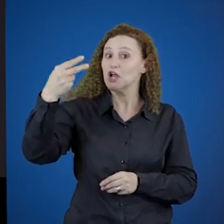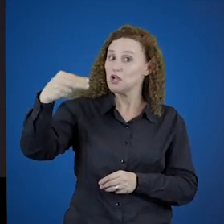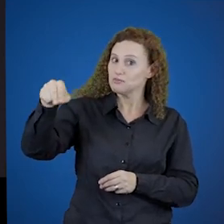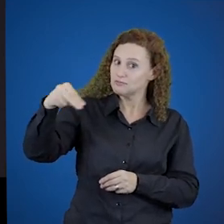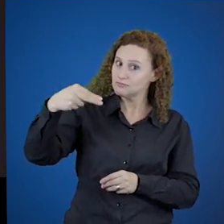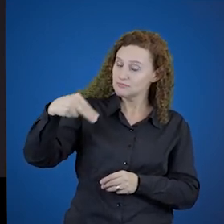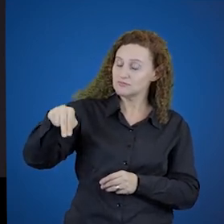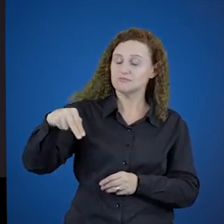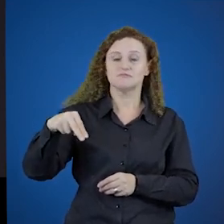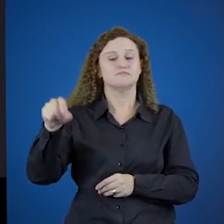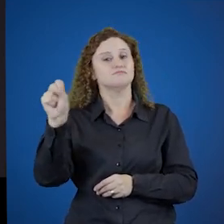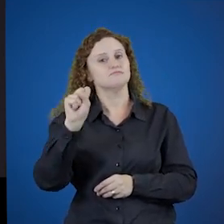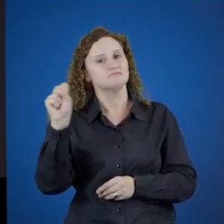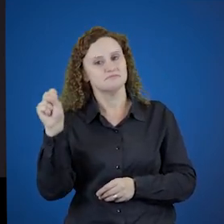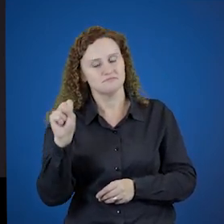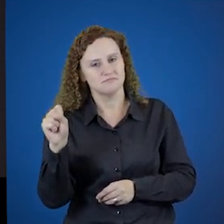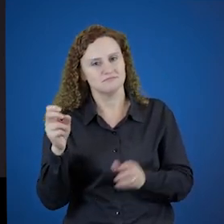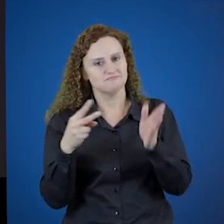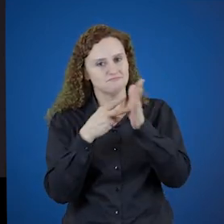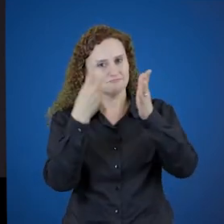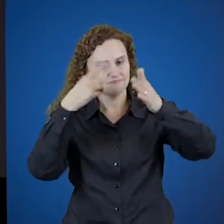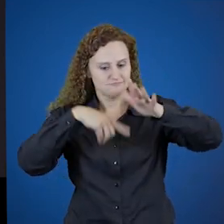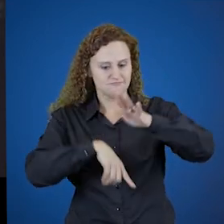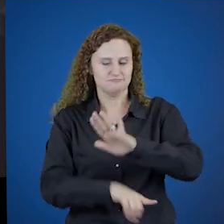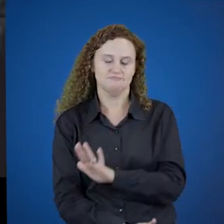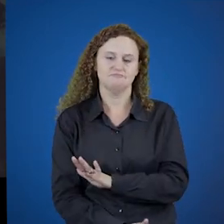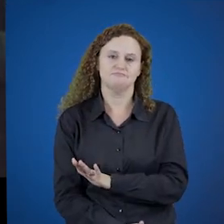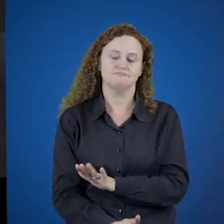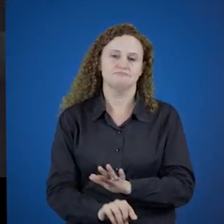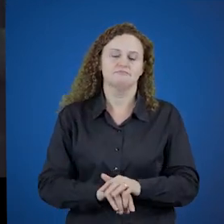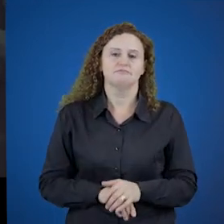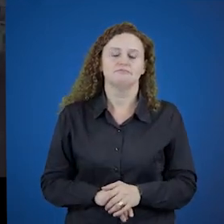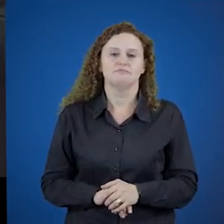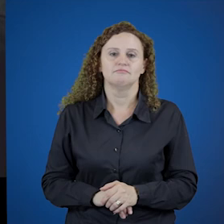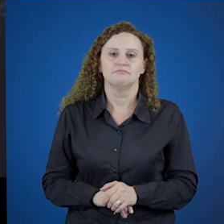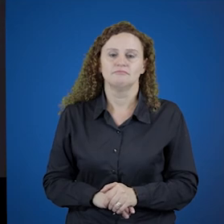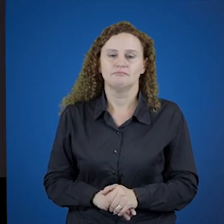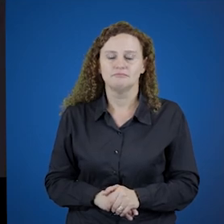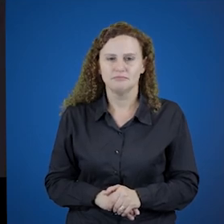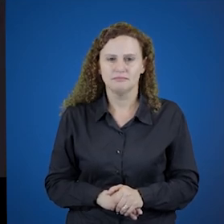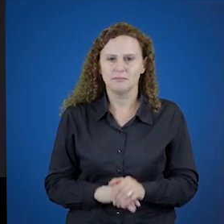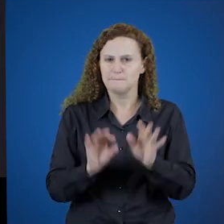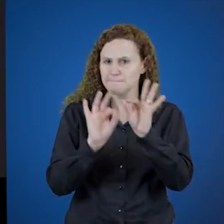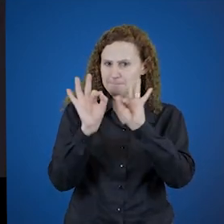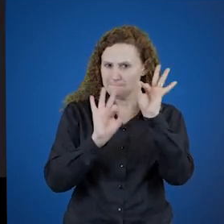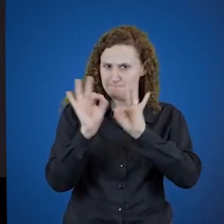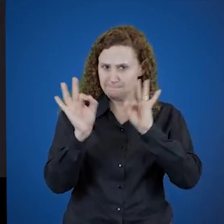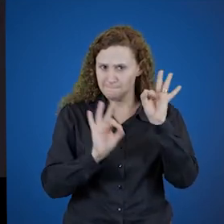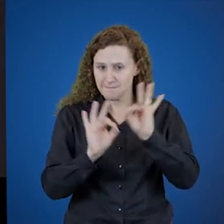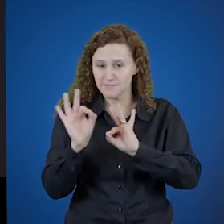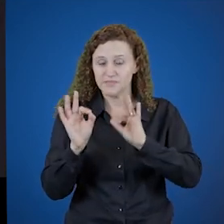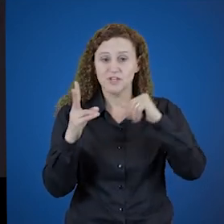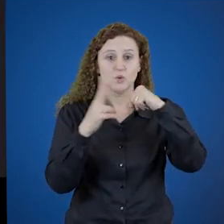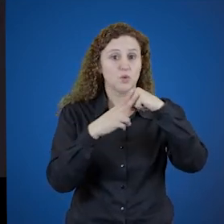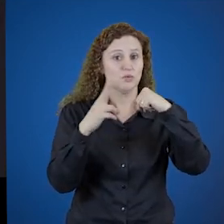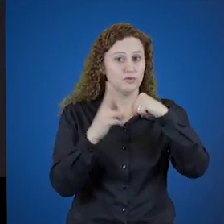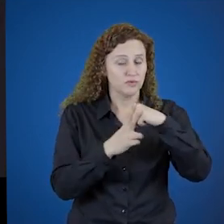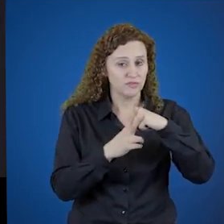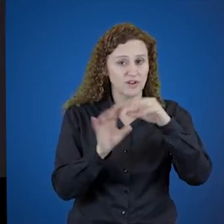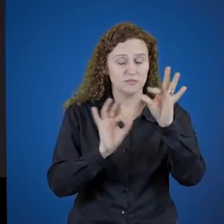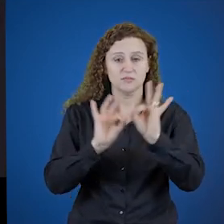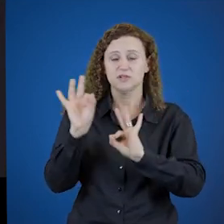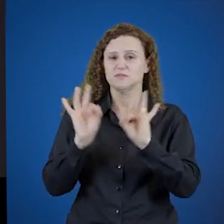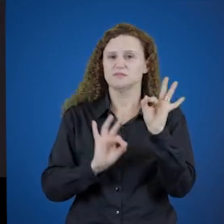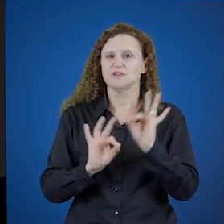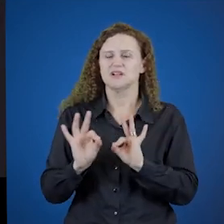então ele vai para o nominativo singular da segunda declinação Já preparou o